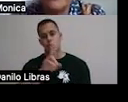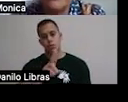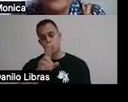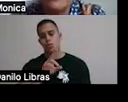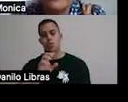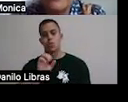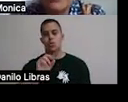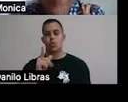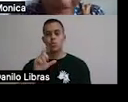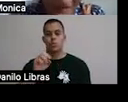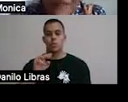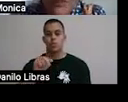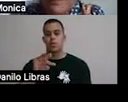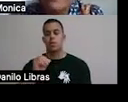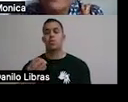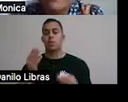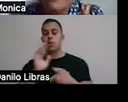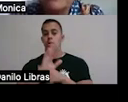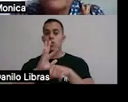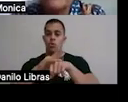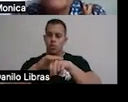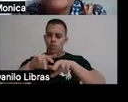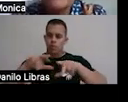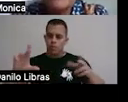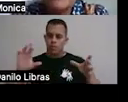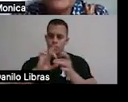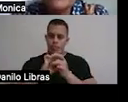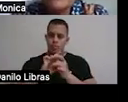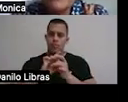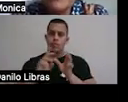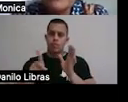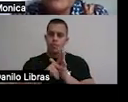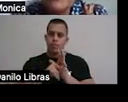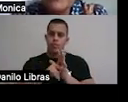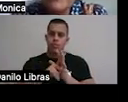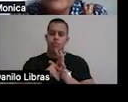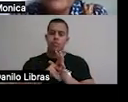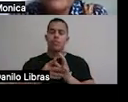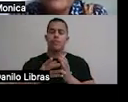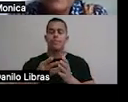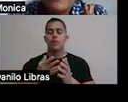para ajudar em doenças relacionadas à longevidade, né?